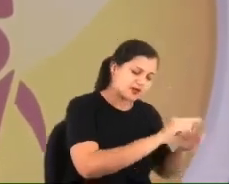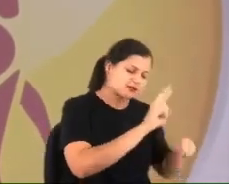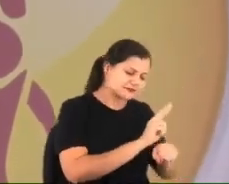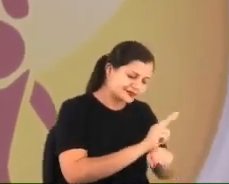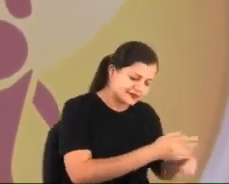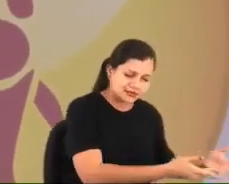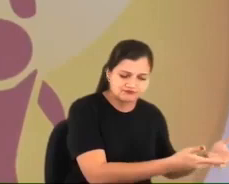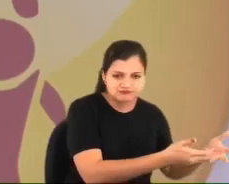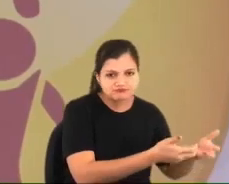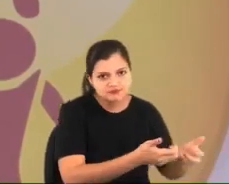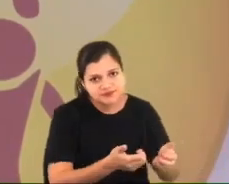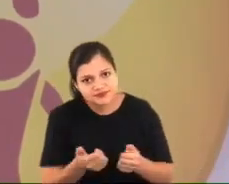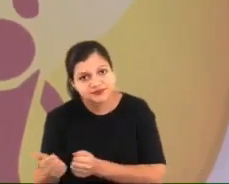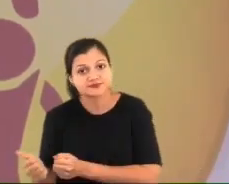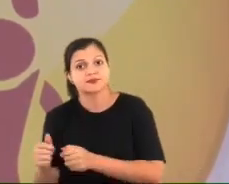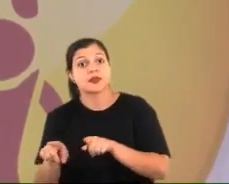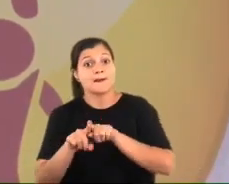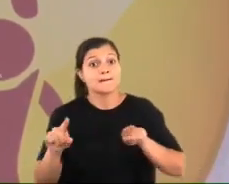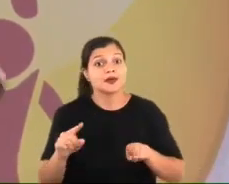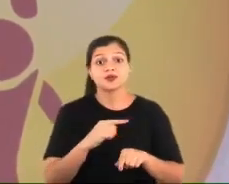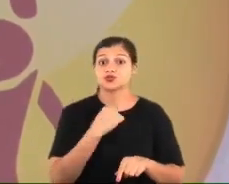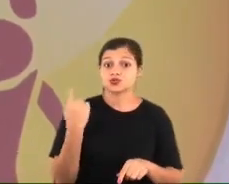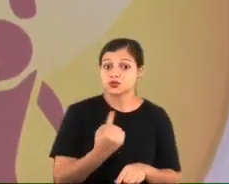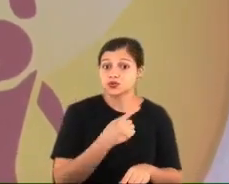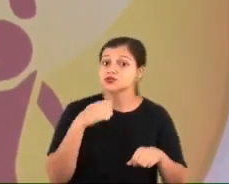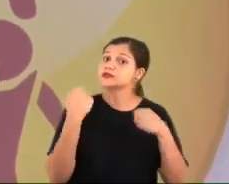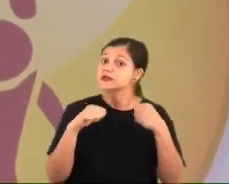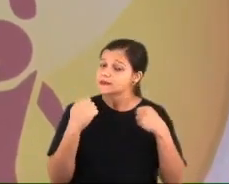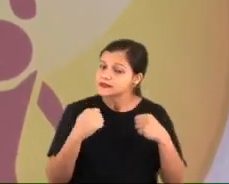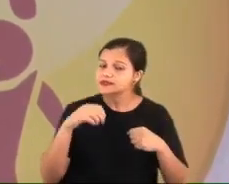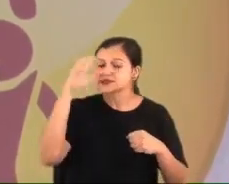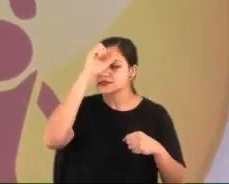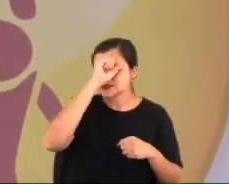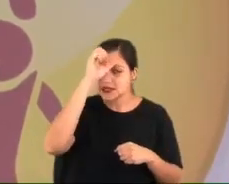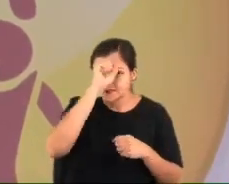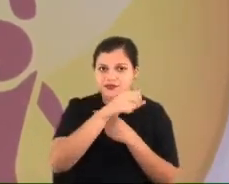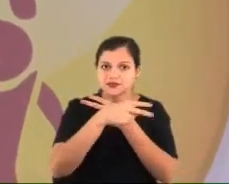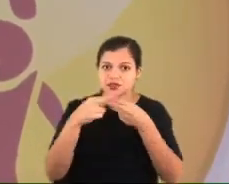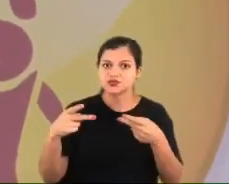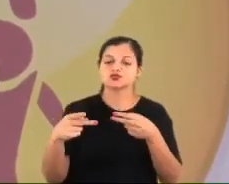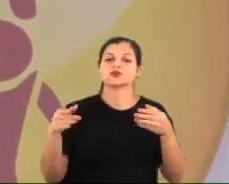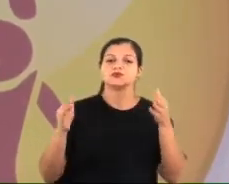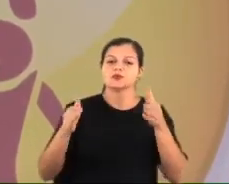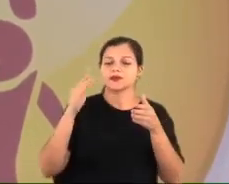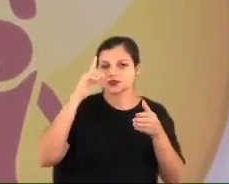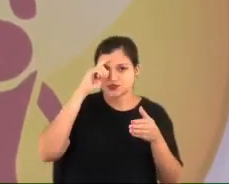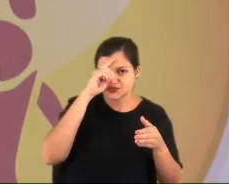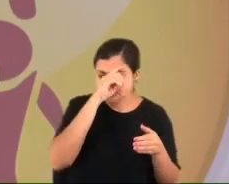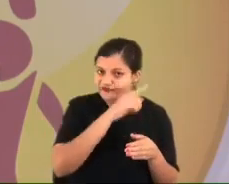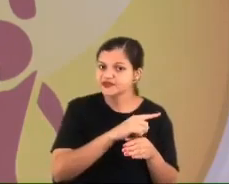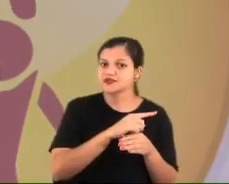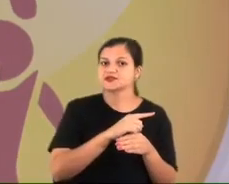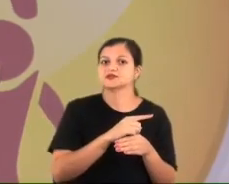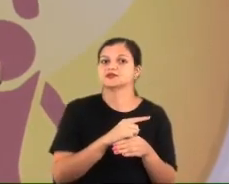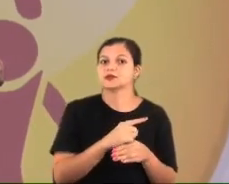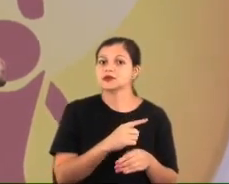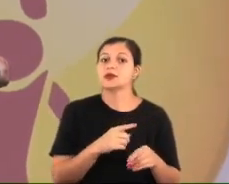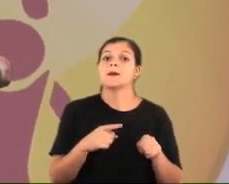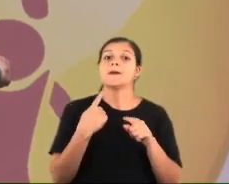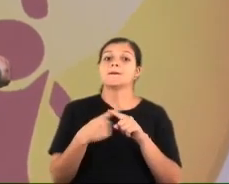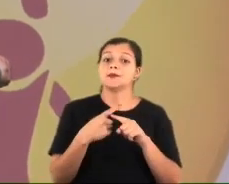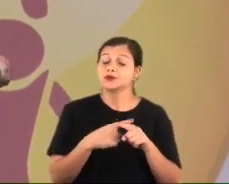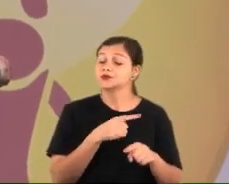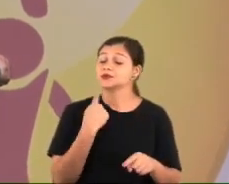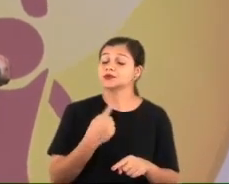dar valor quando a gente estiver nos verdes pastos. O Senhor, Ele é o